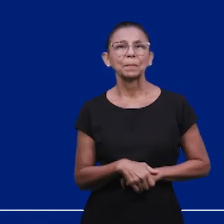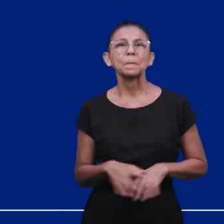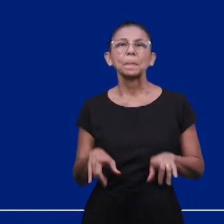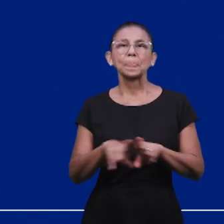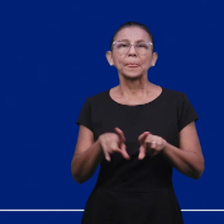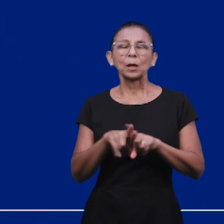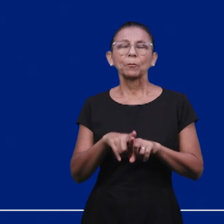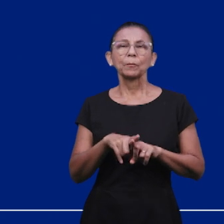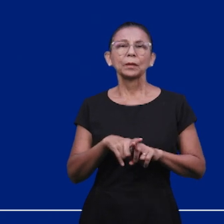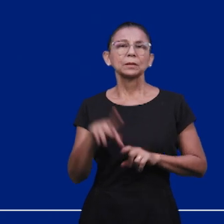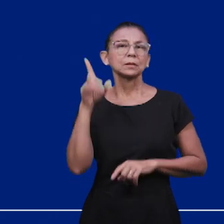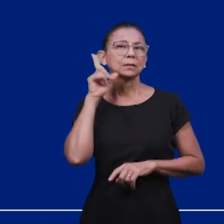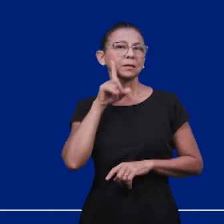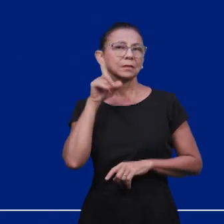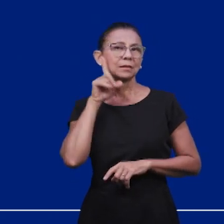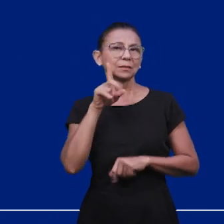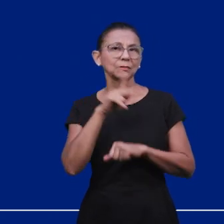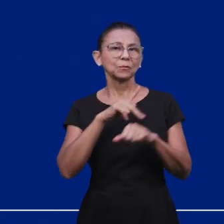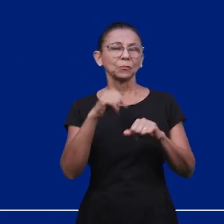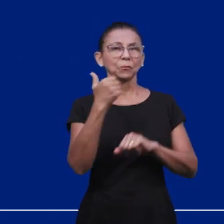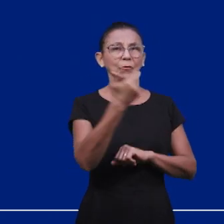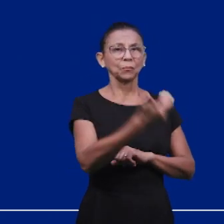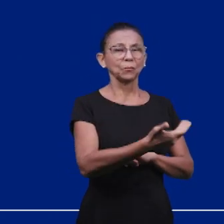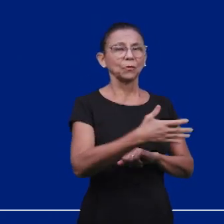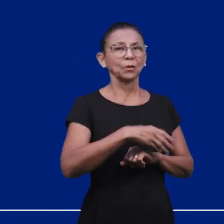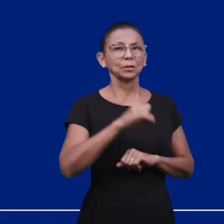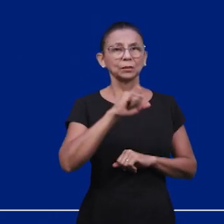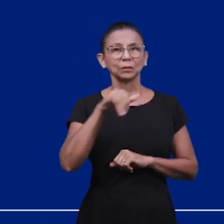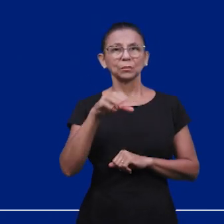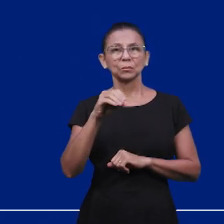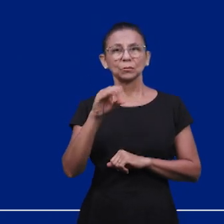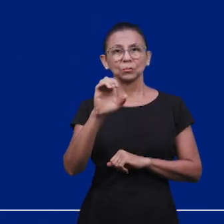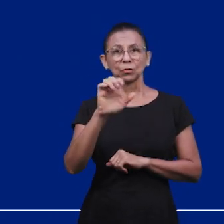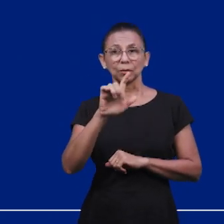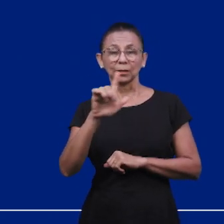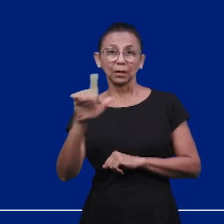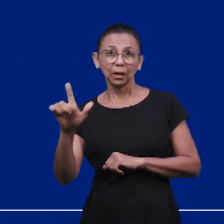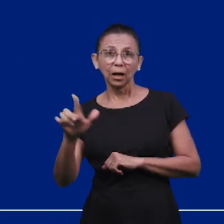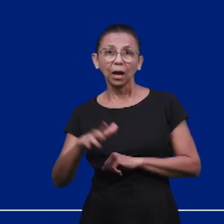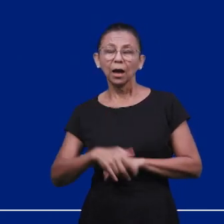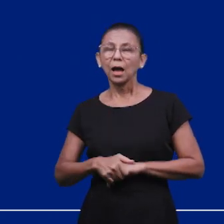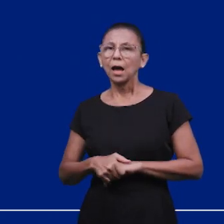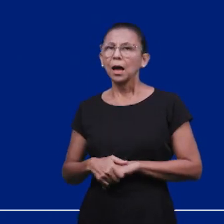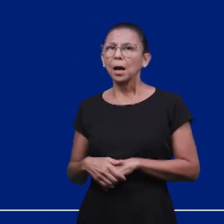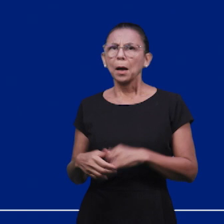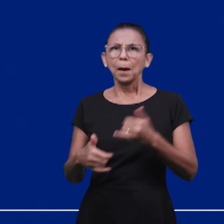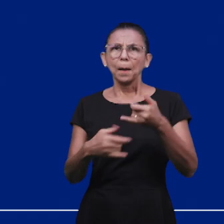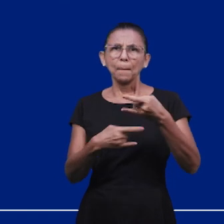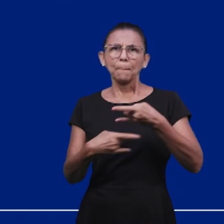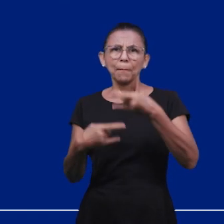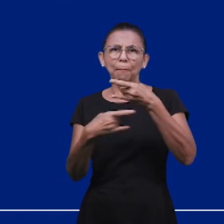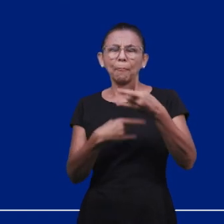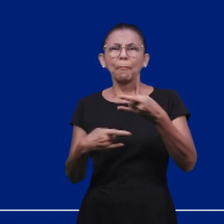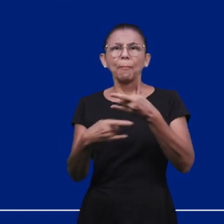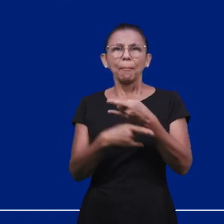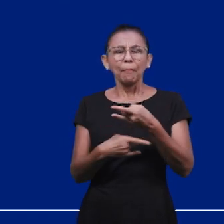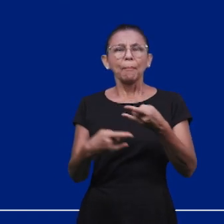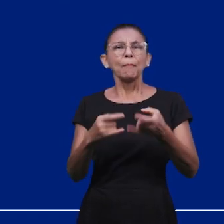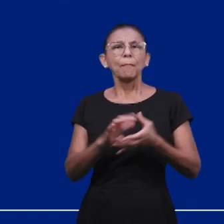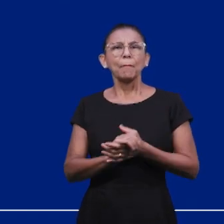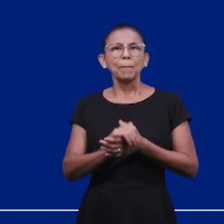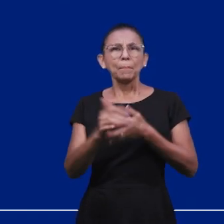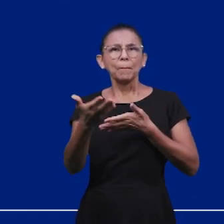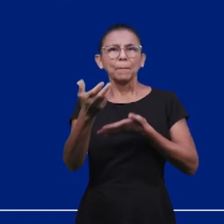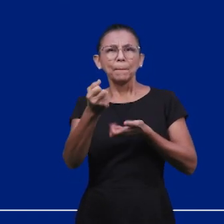do exterior, de Medford, nos Estados Unidos, que foi enviada por Joelton Mário Lima e diz o seguinte: a live foi muito dinâmica